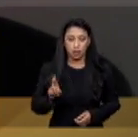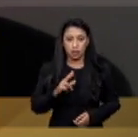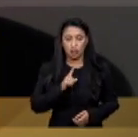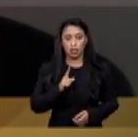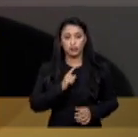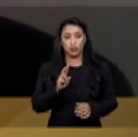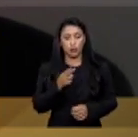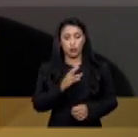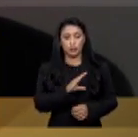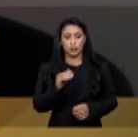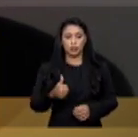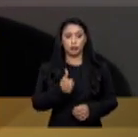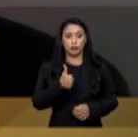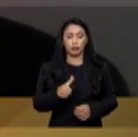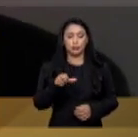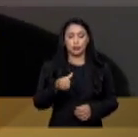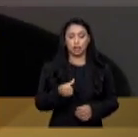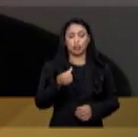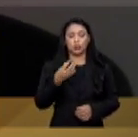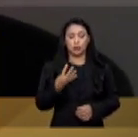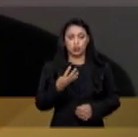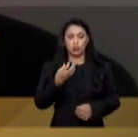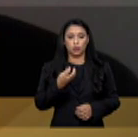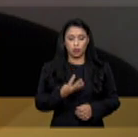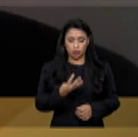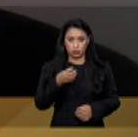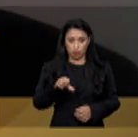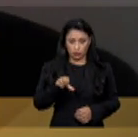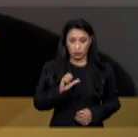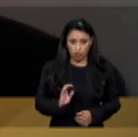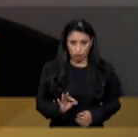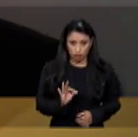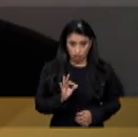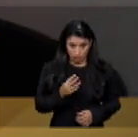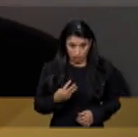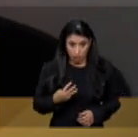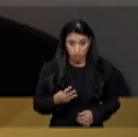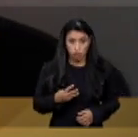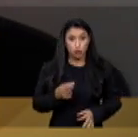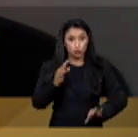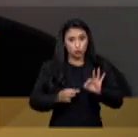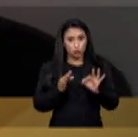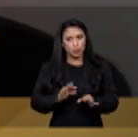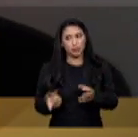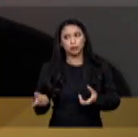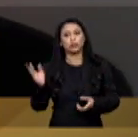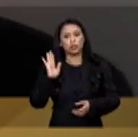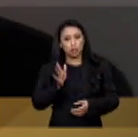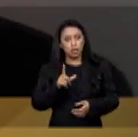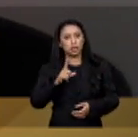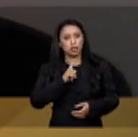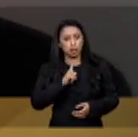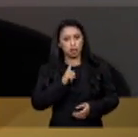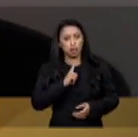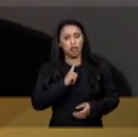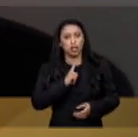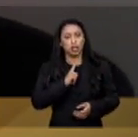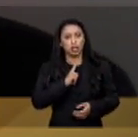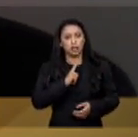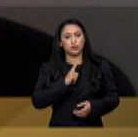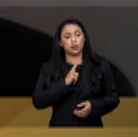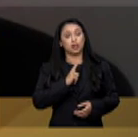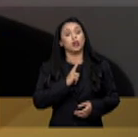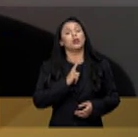corpus 164-493, cujo julgamento já foi retomado por deliberação expressa do aludido